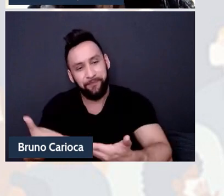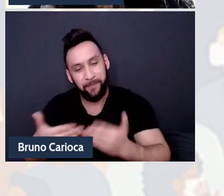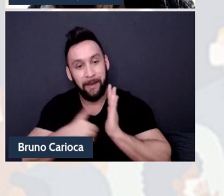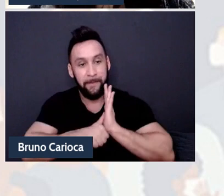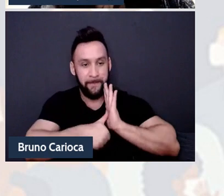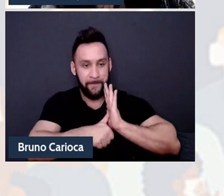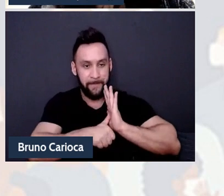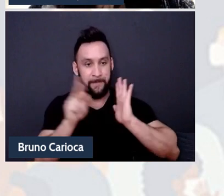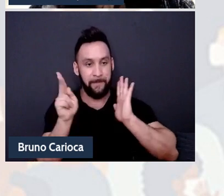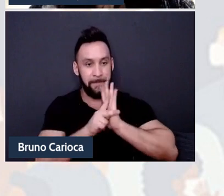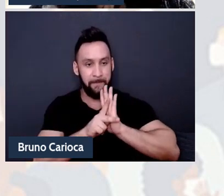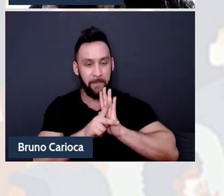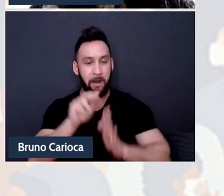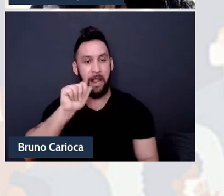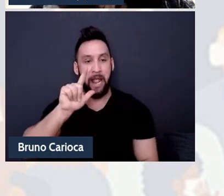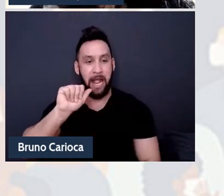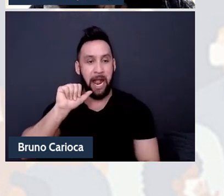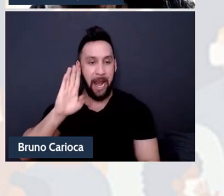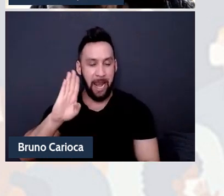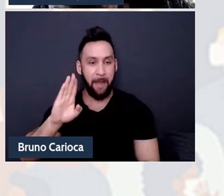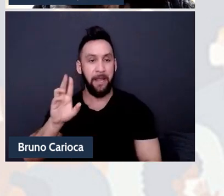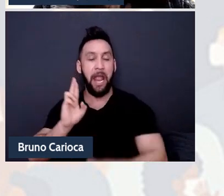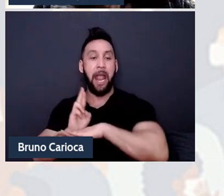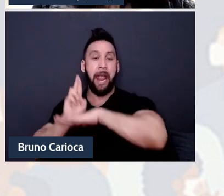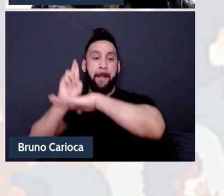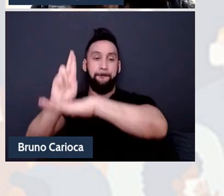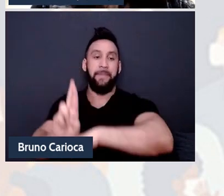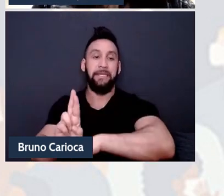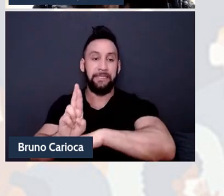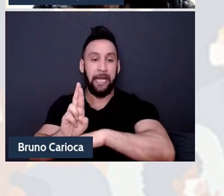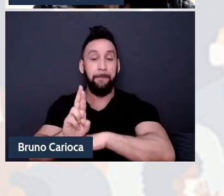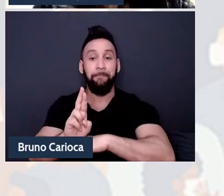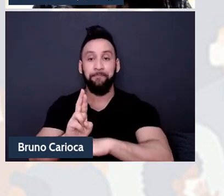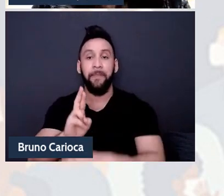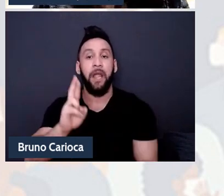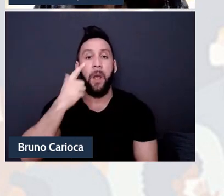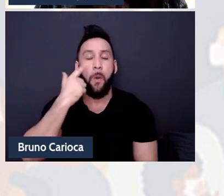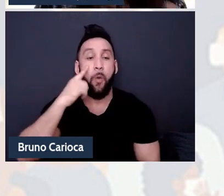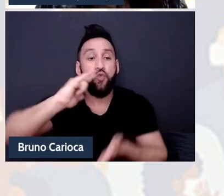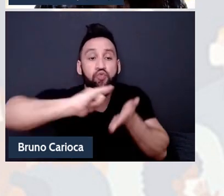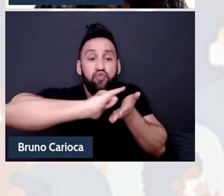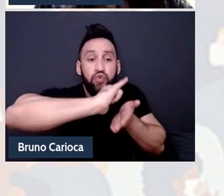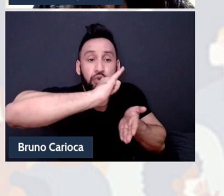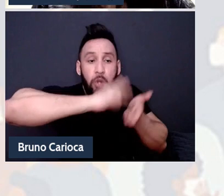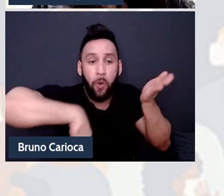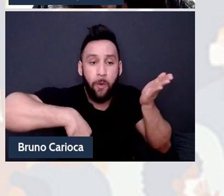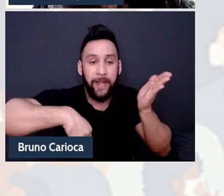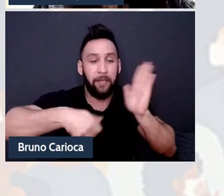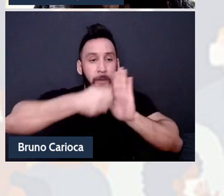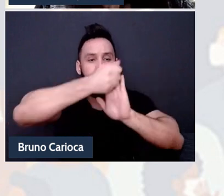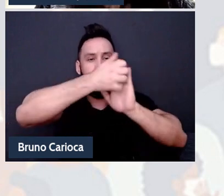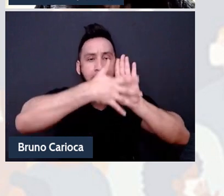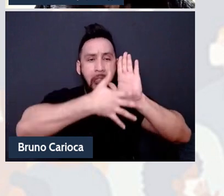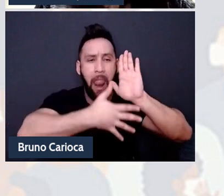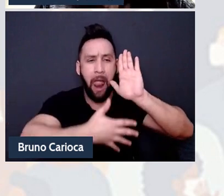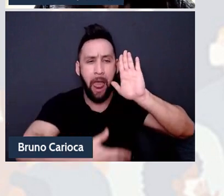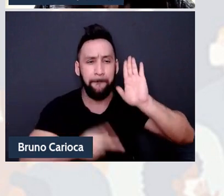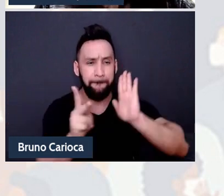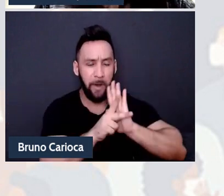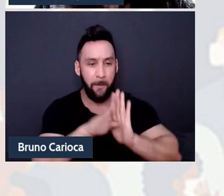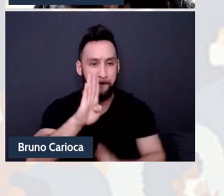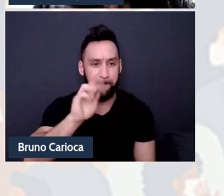para o debate em torno, né, dessa primeira versão da BNCC. Eu fui,